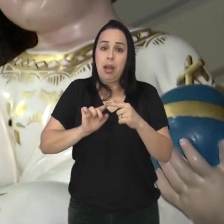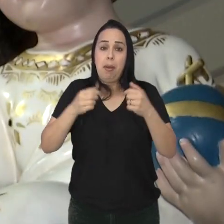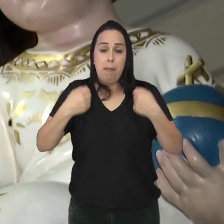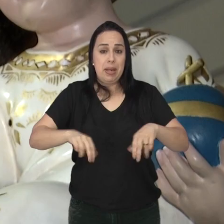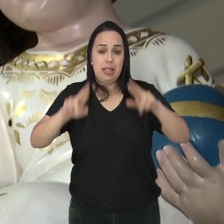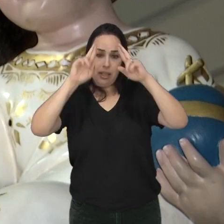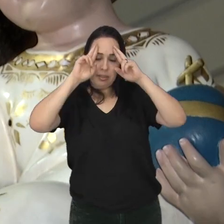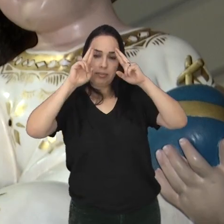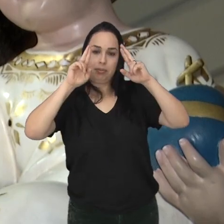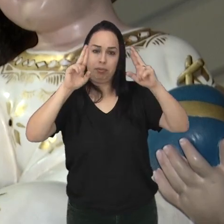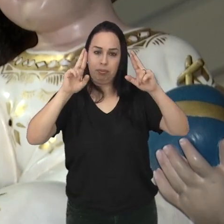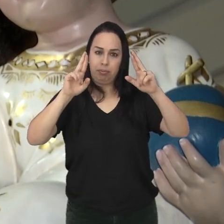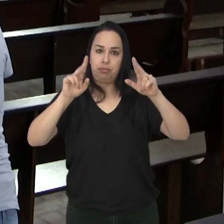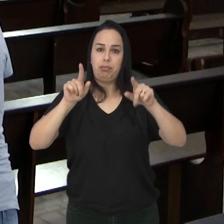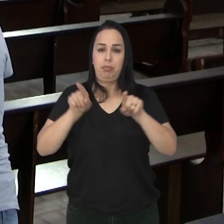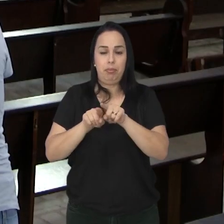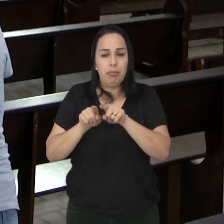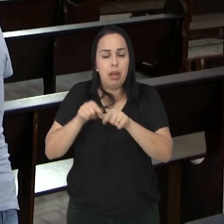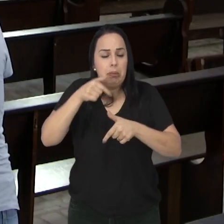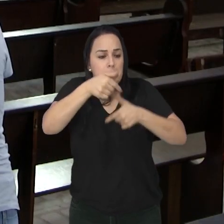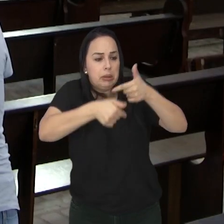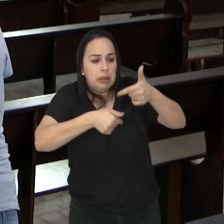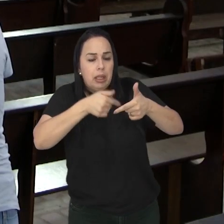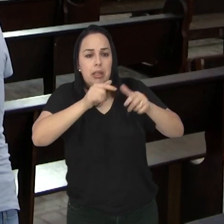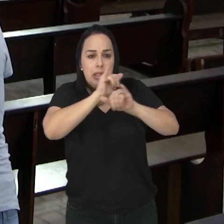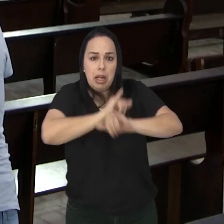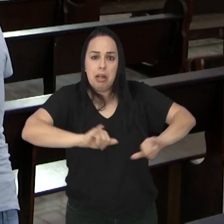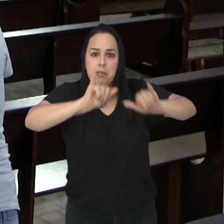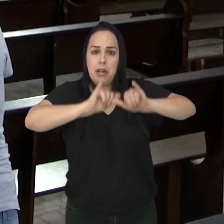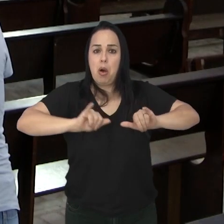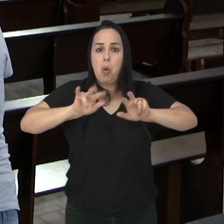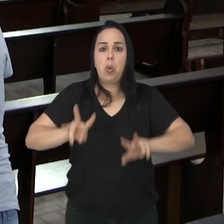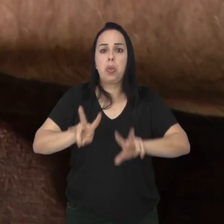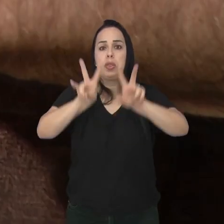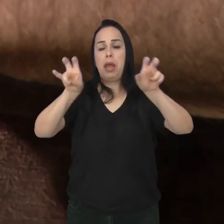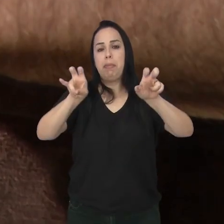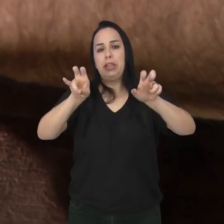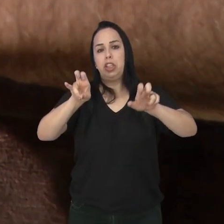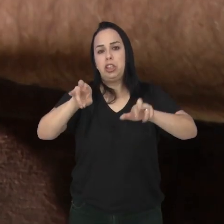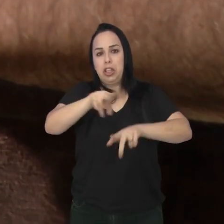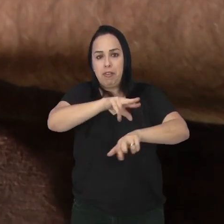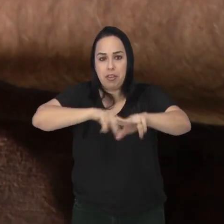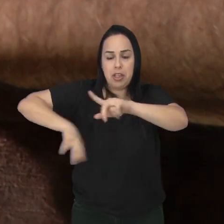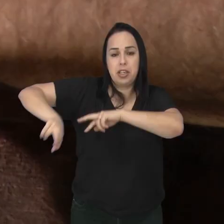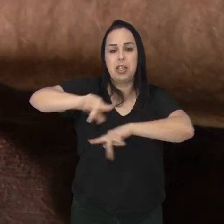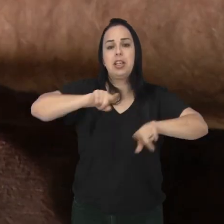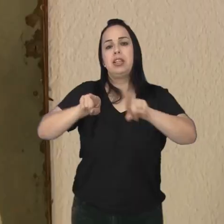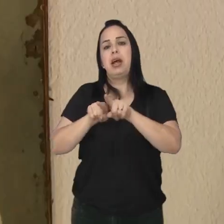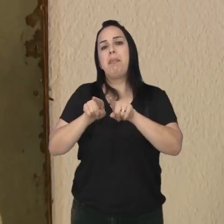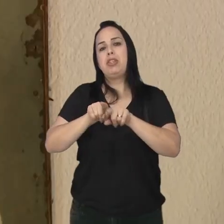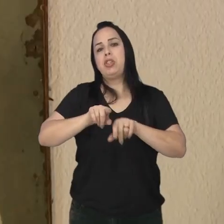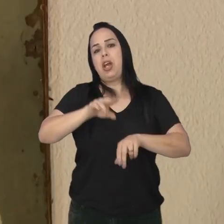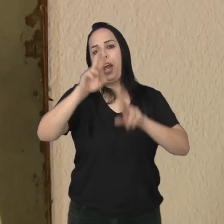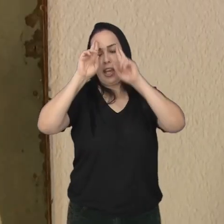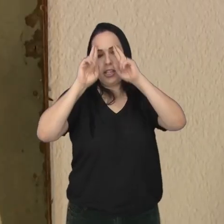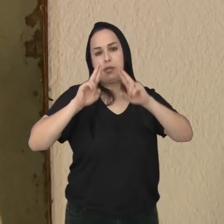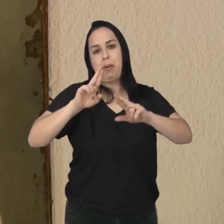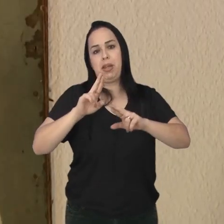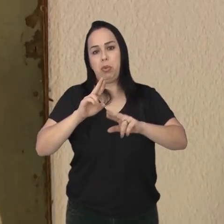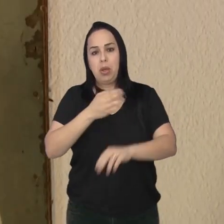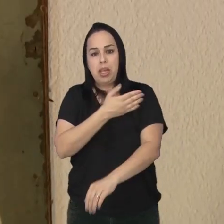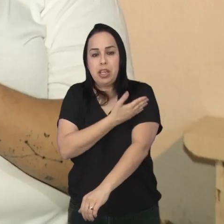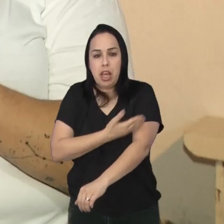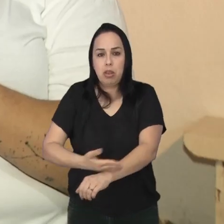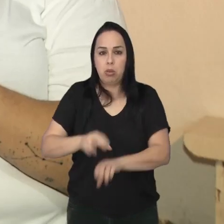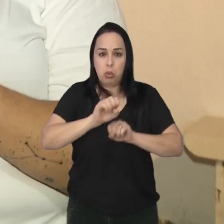caminhos para chegar ao respeito é trabalhando e debatendo com a sociedade temas como diversidade, respeito e